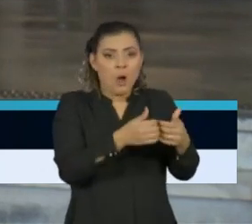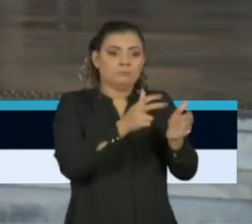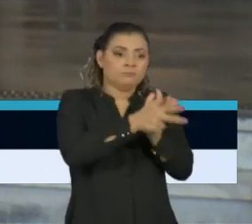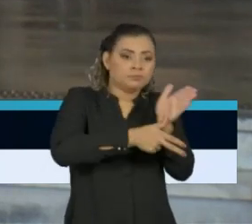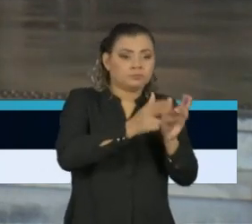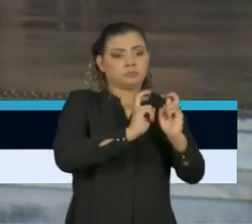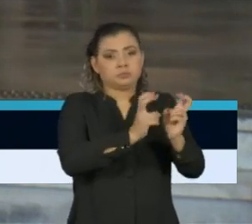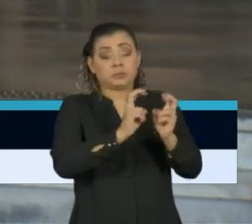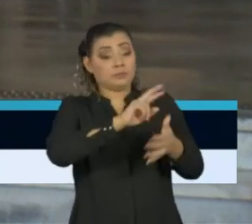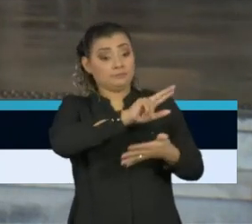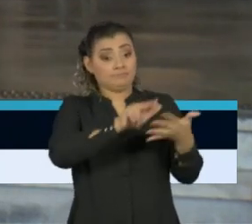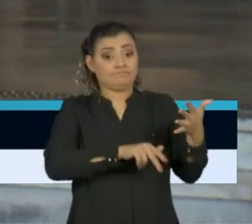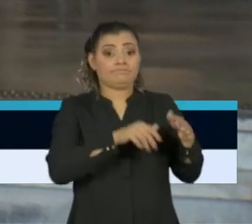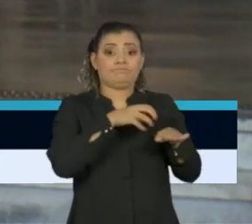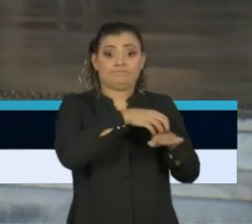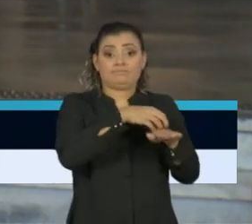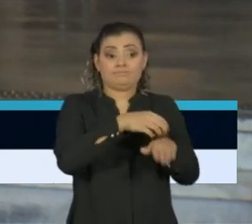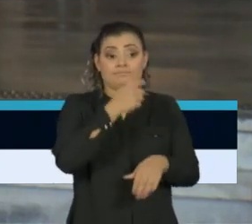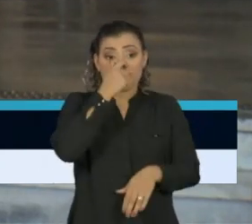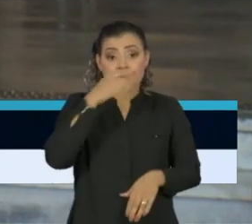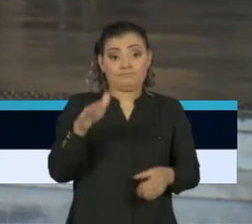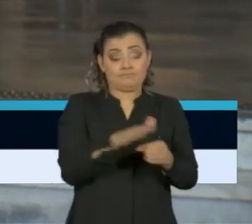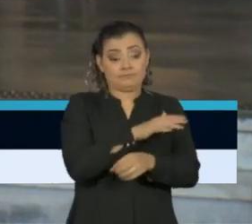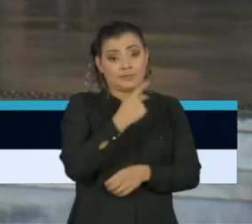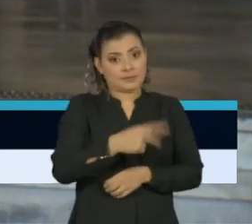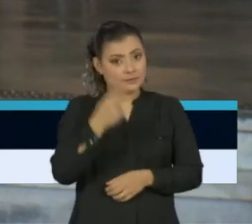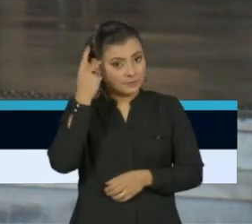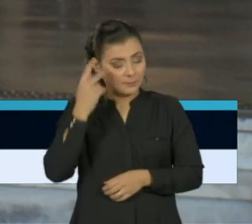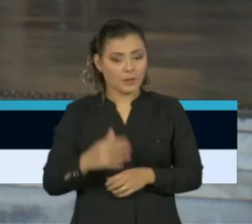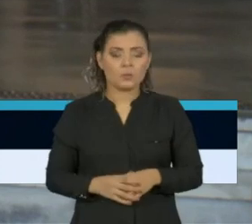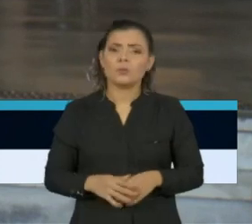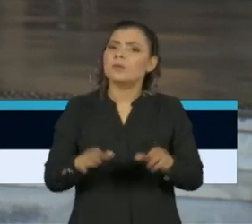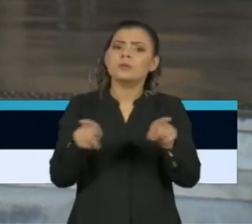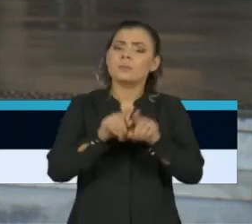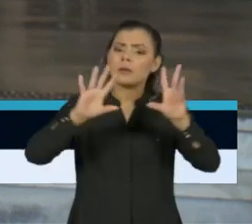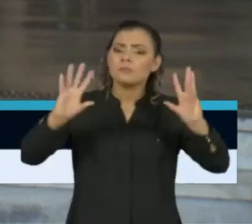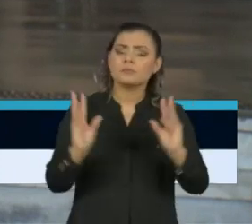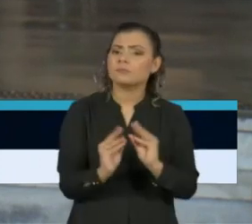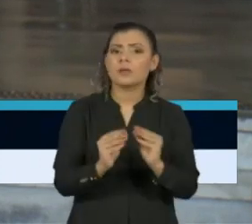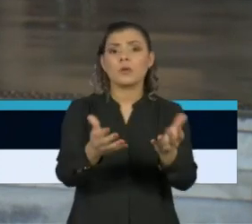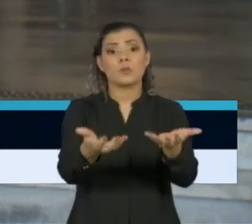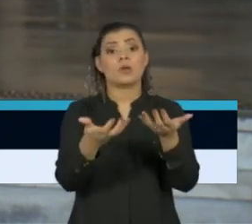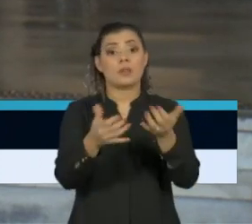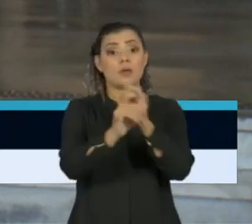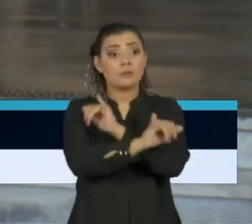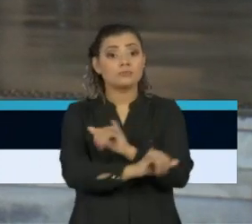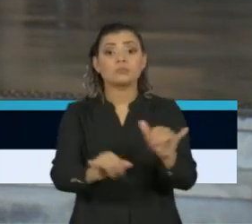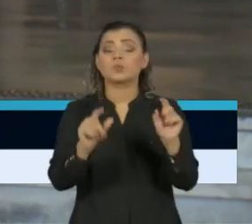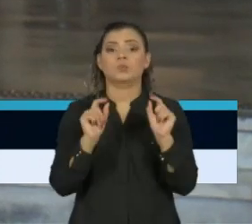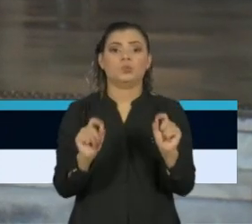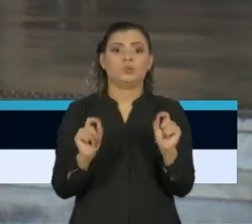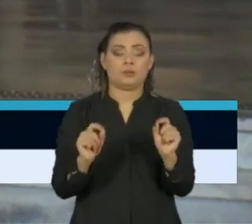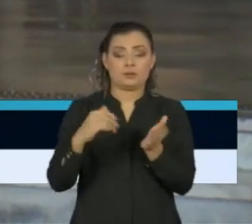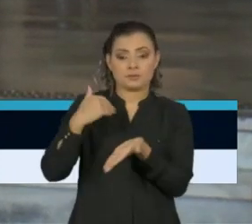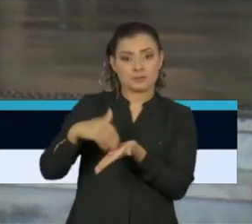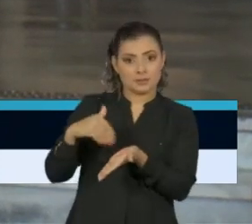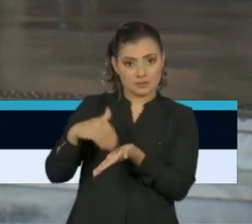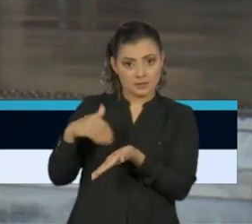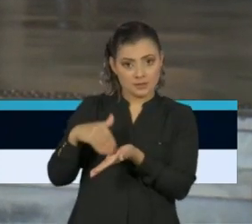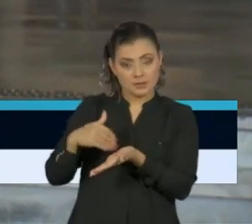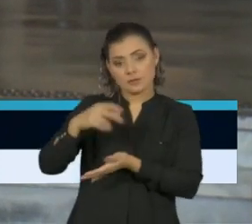superlotado aqui na cidade de São Paulo. E, finalmente, queria também anunciar que a